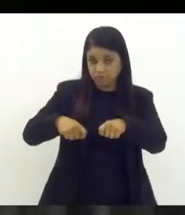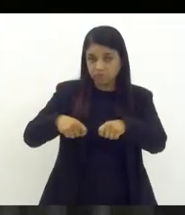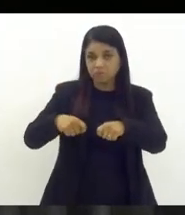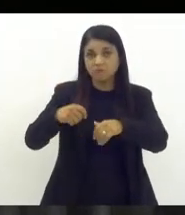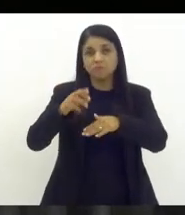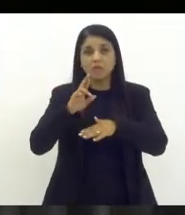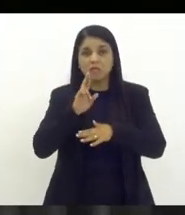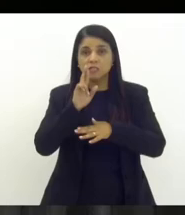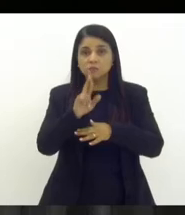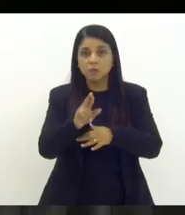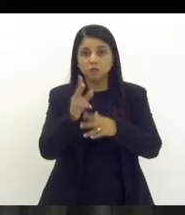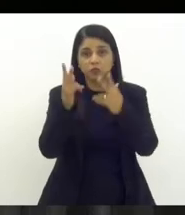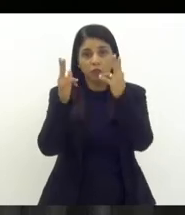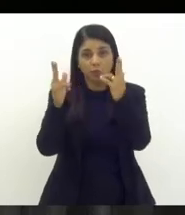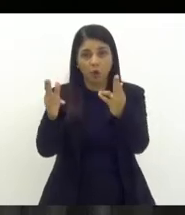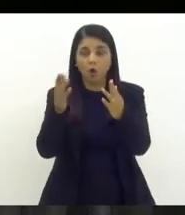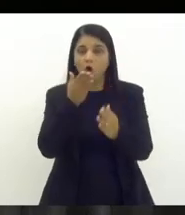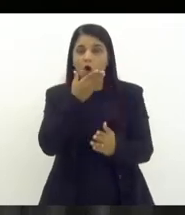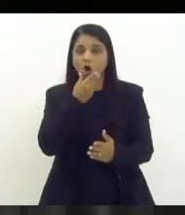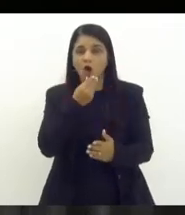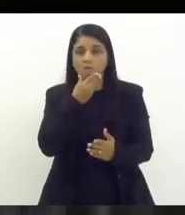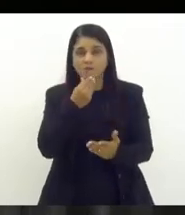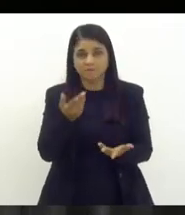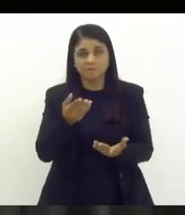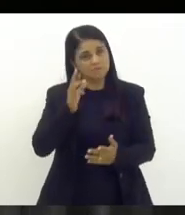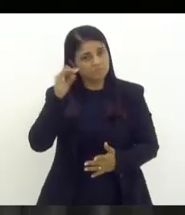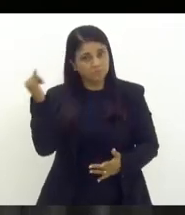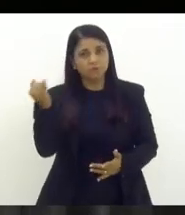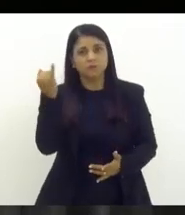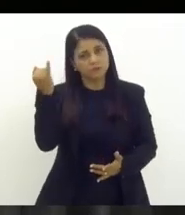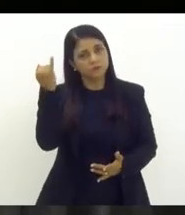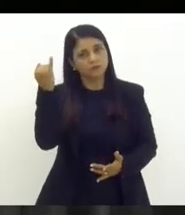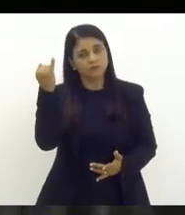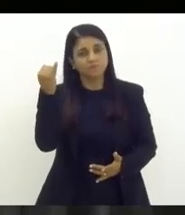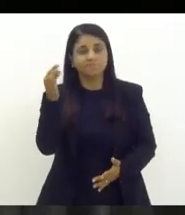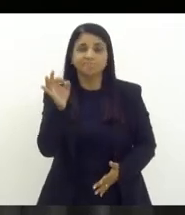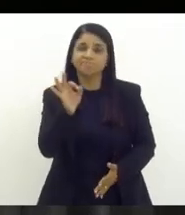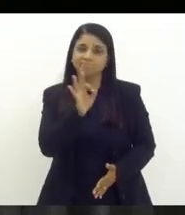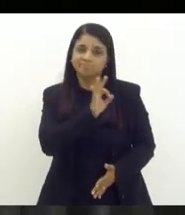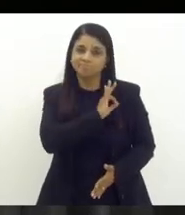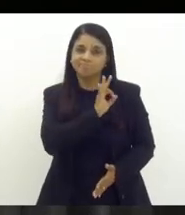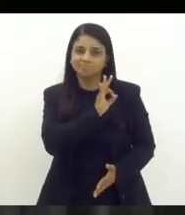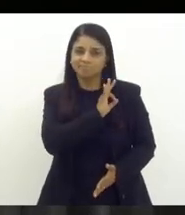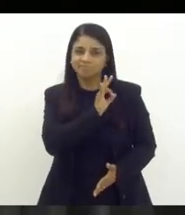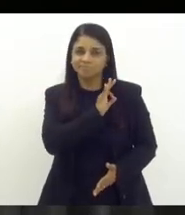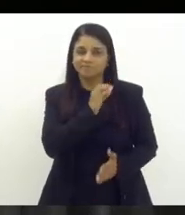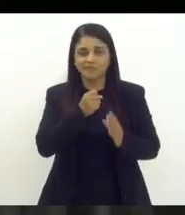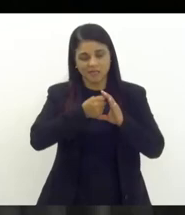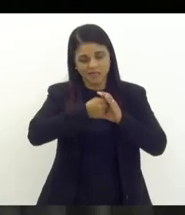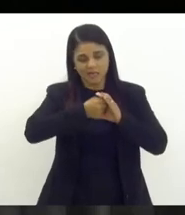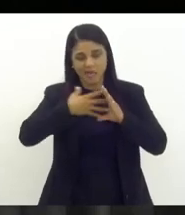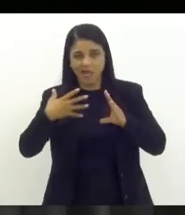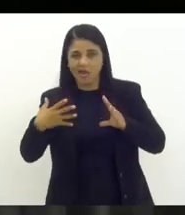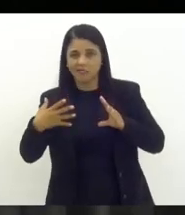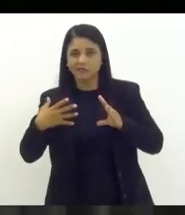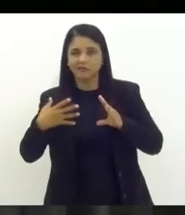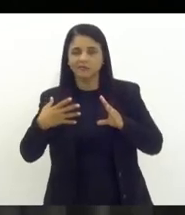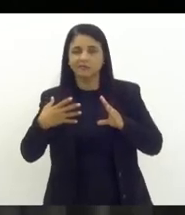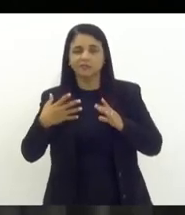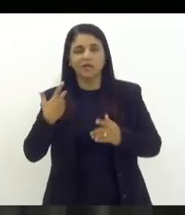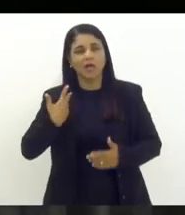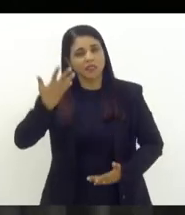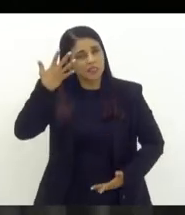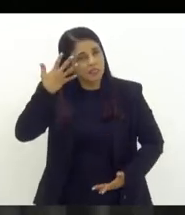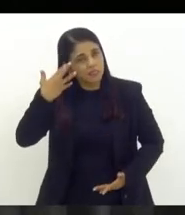mesmo resultado isso é muito importante e a polícia tem essa essa característica Talvez um pouco natural